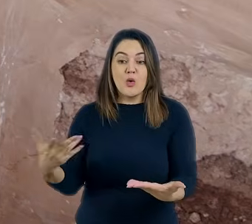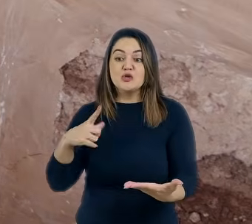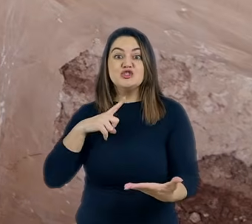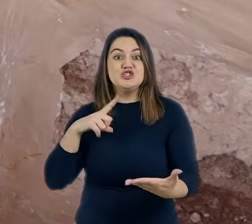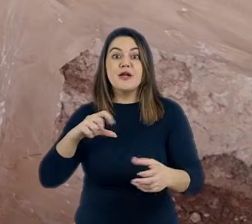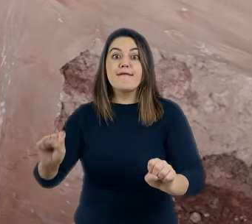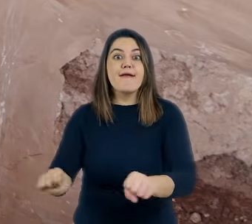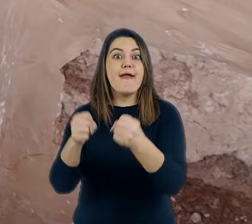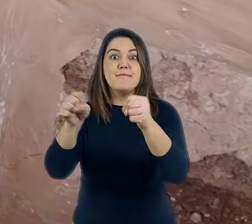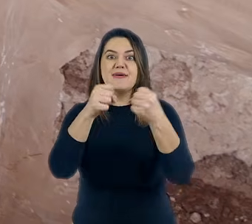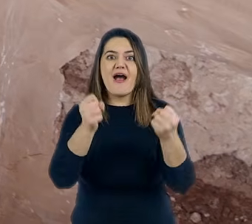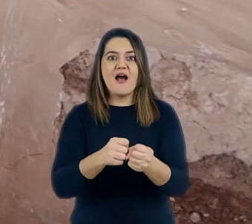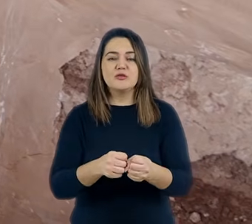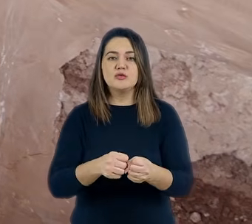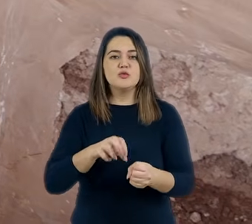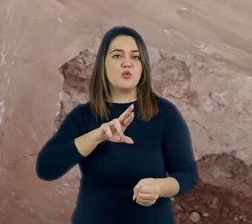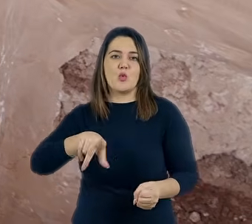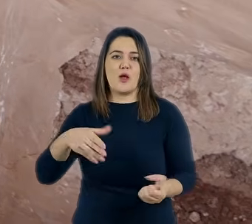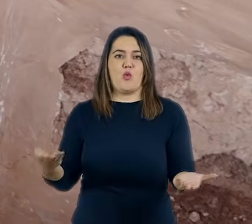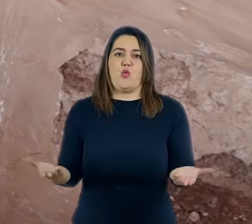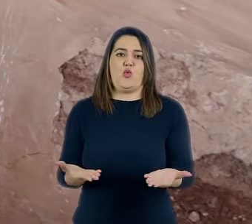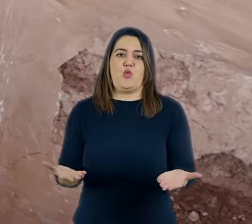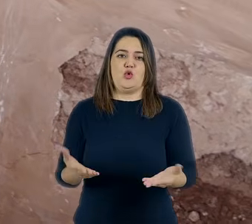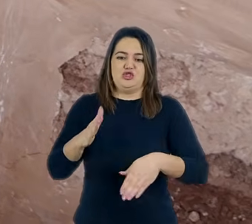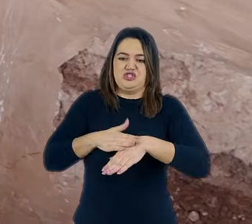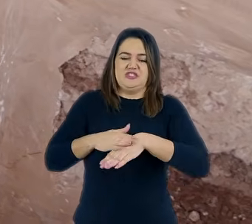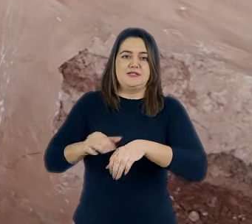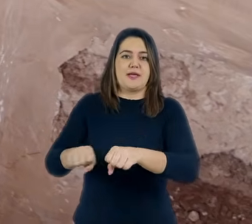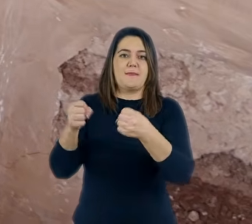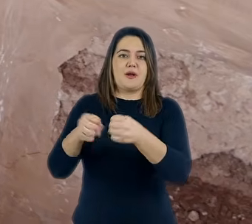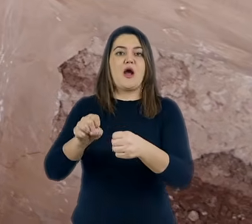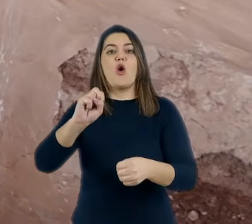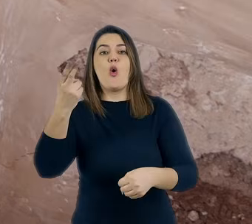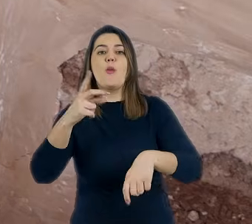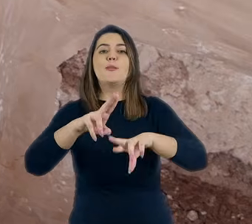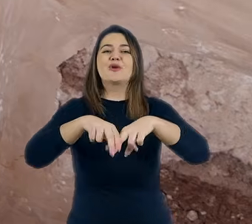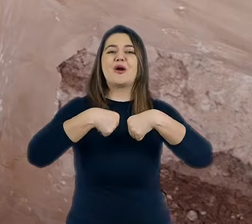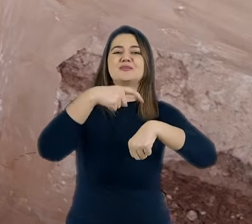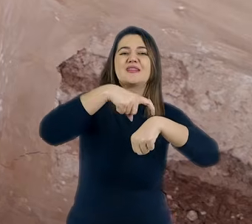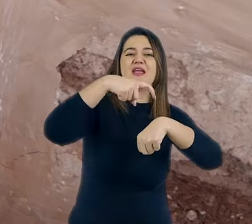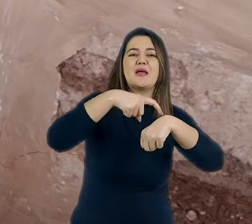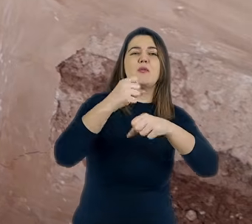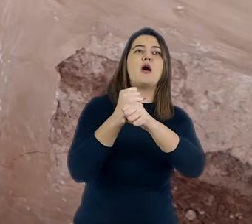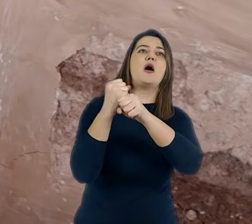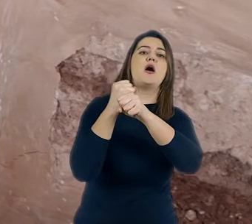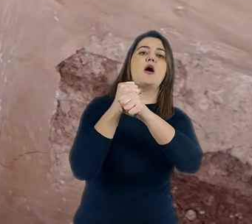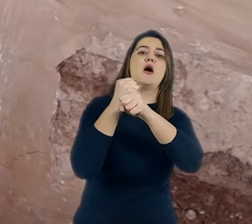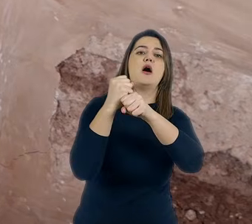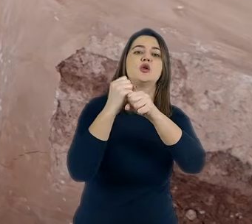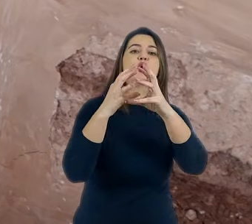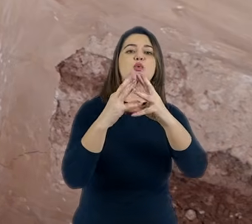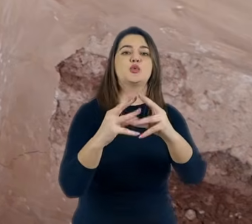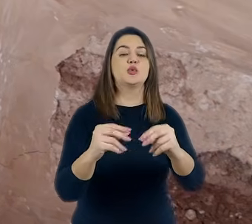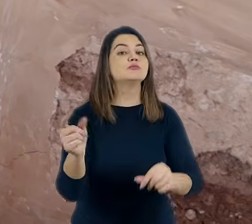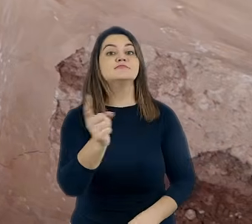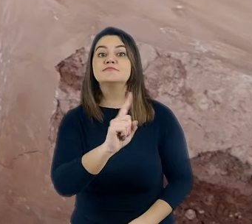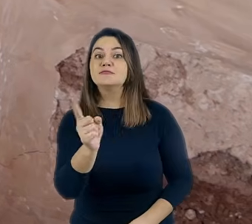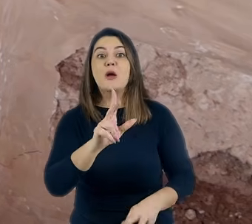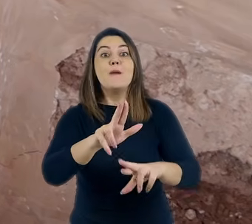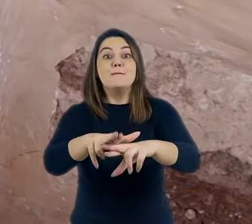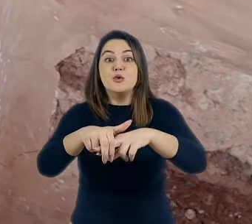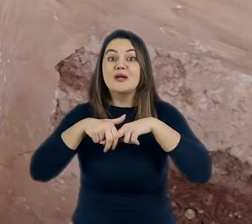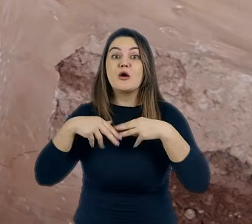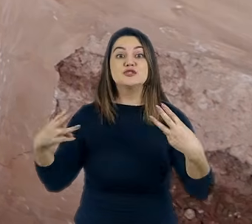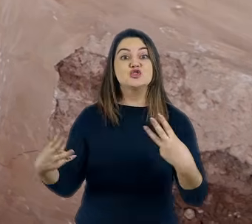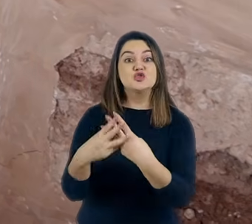Herodes estava completamente quebrado. Não por vândalos da modernidade, não por ação do tempo ou por questão acidental, mas pelos judeus